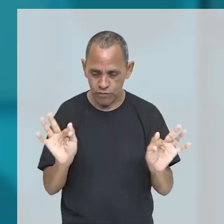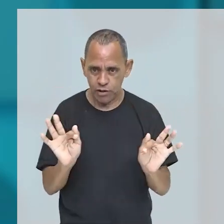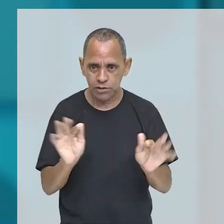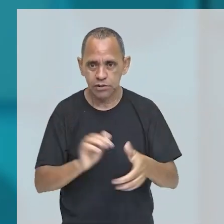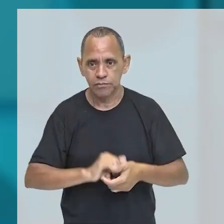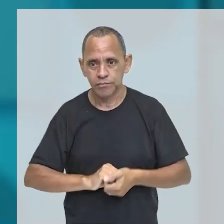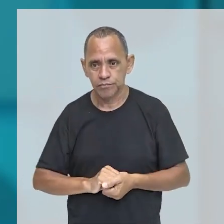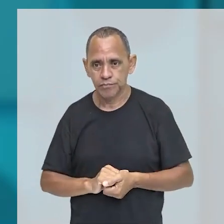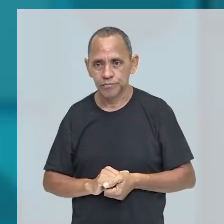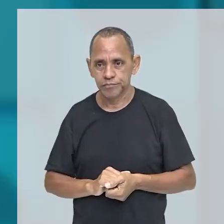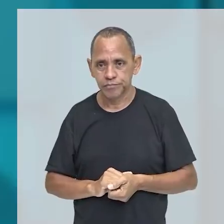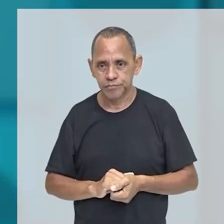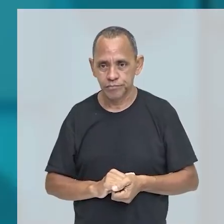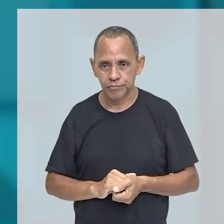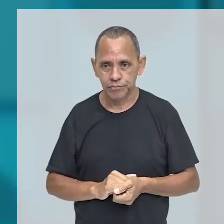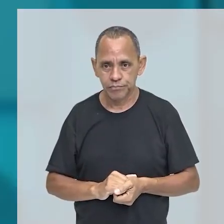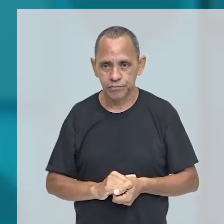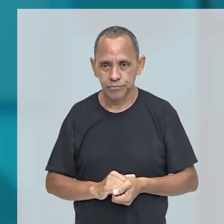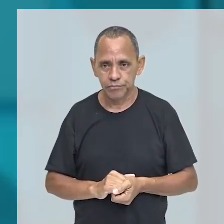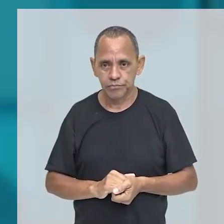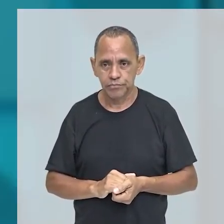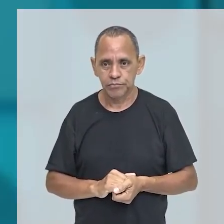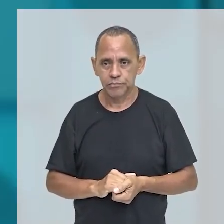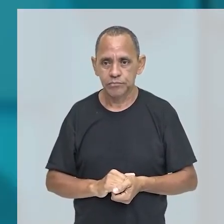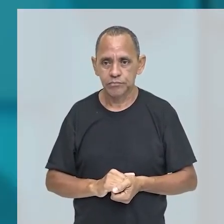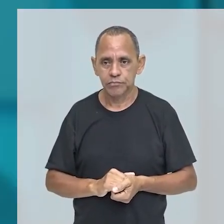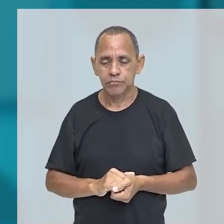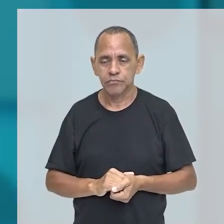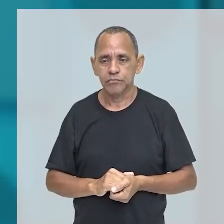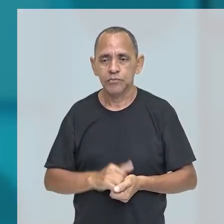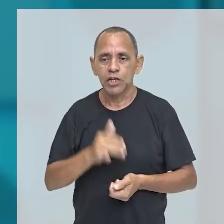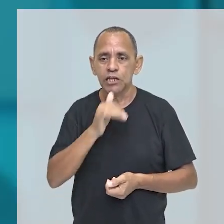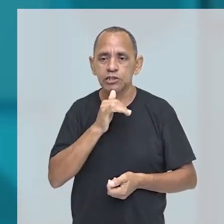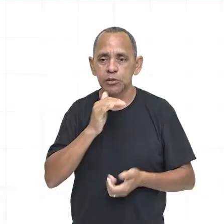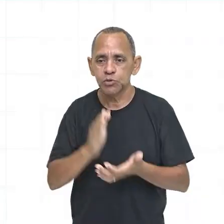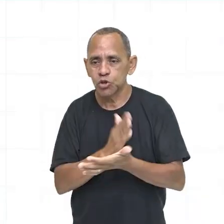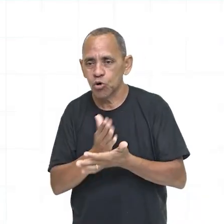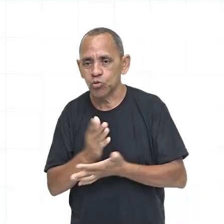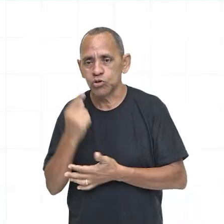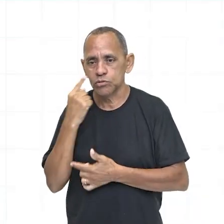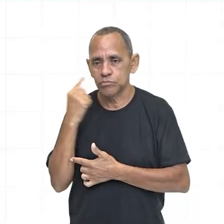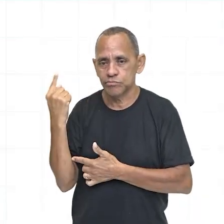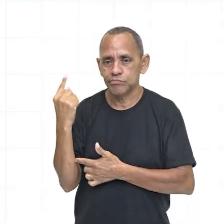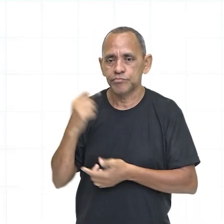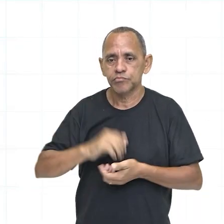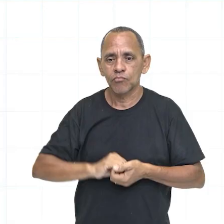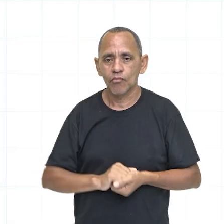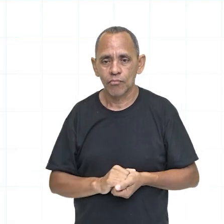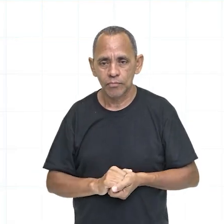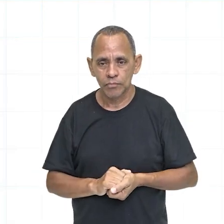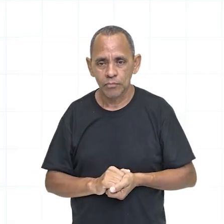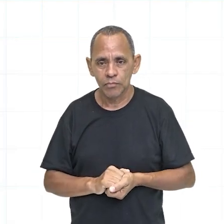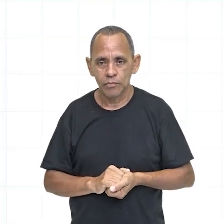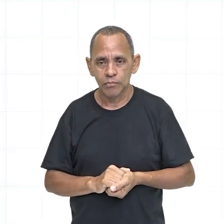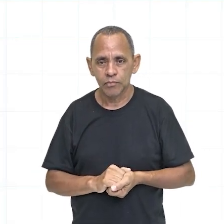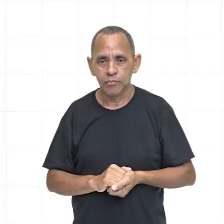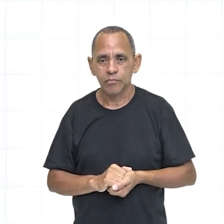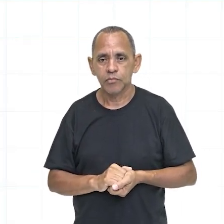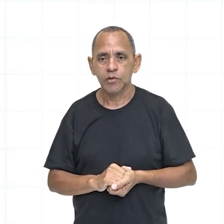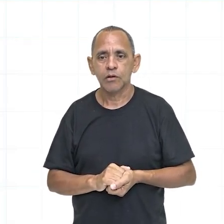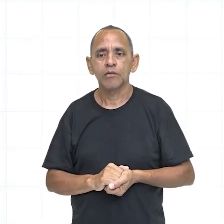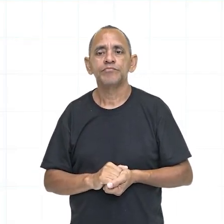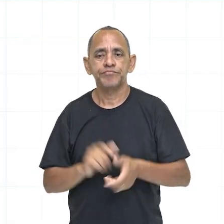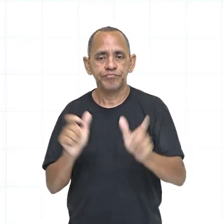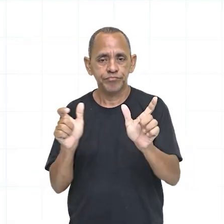e outra. Então, vamos ver alguns exemplos sobre isso, né? Acompanhe comigo. Então,